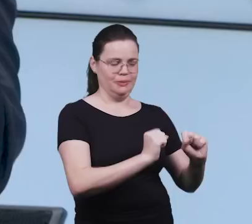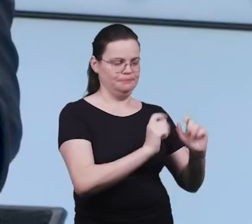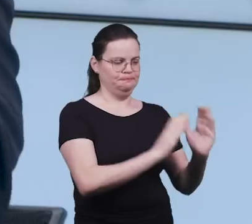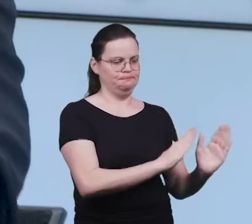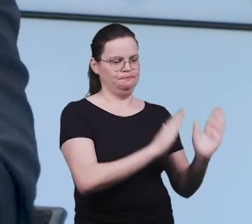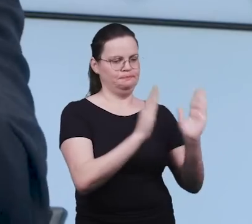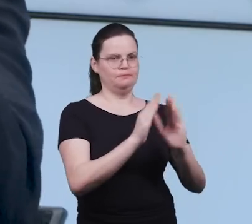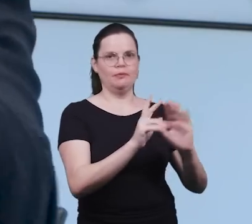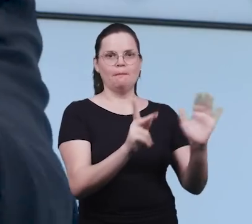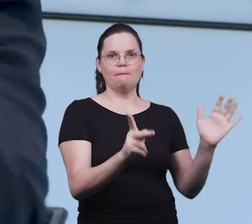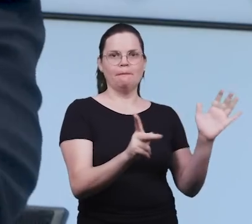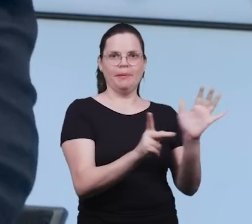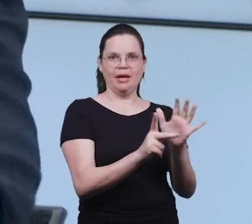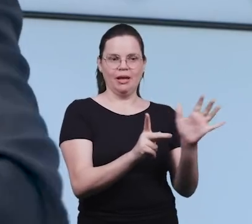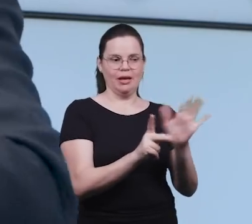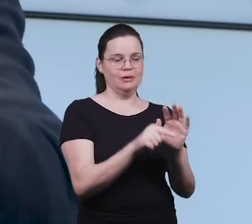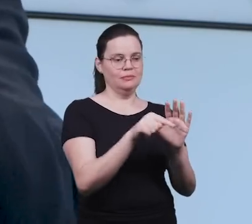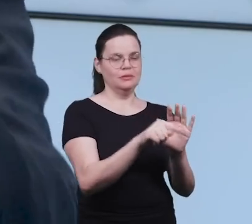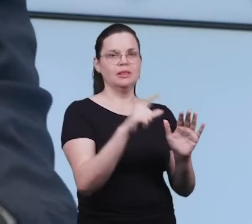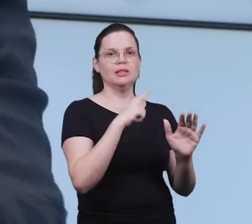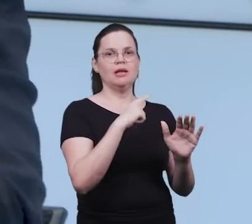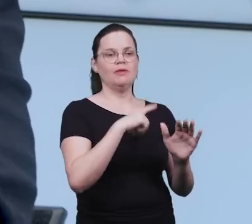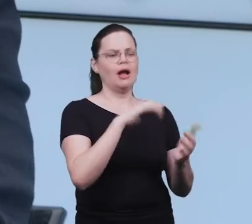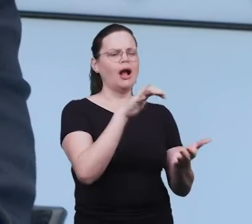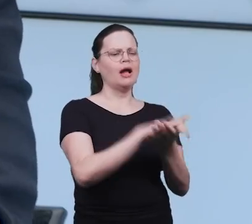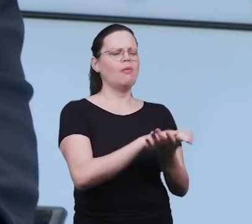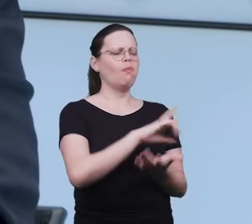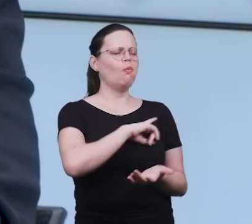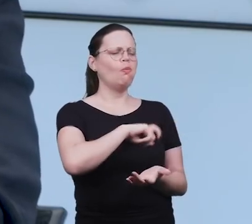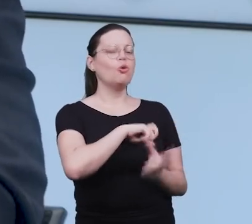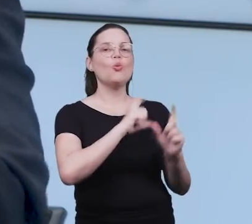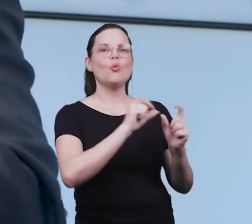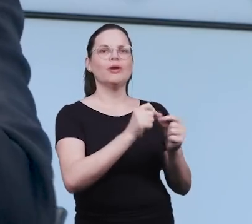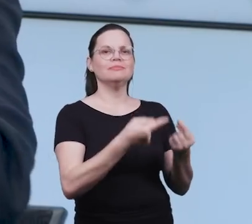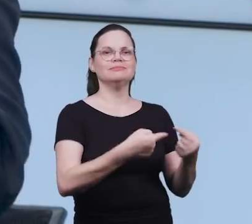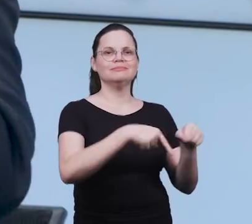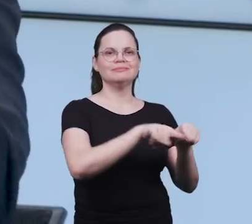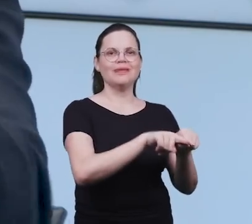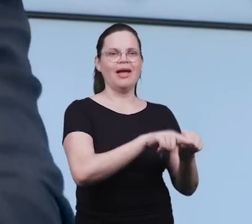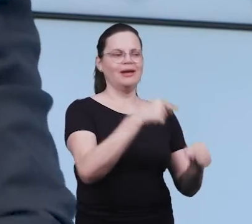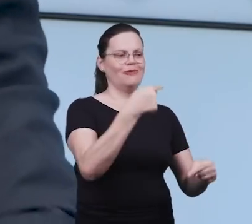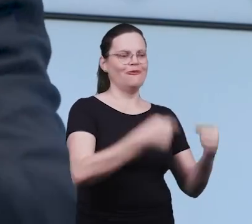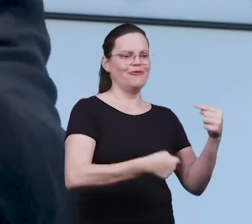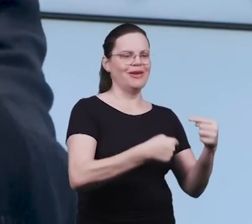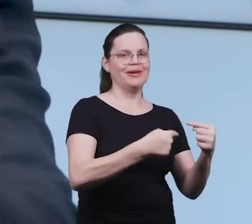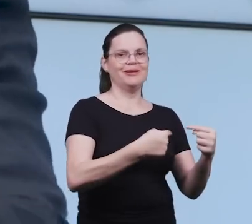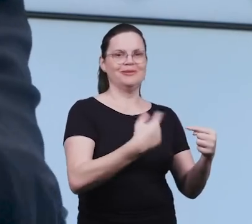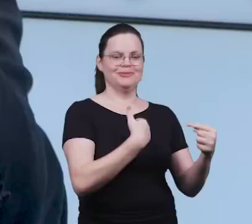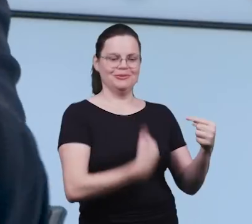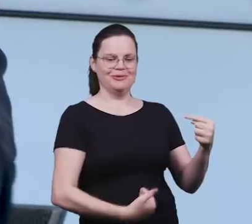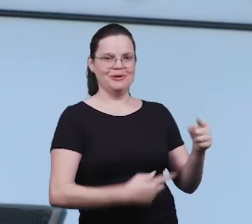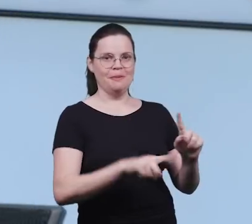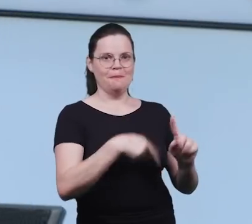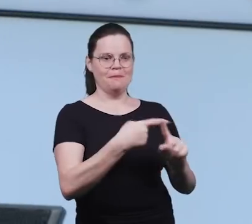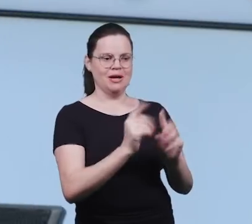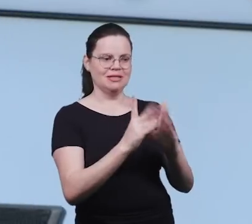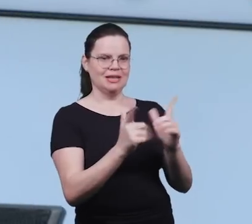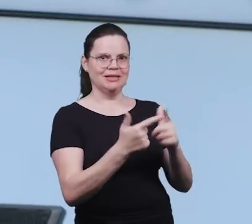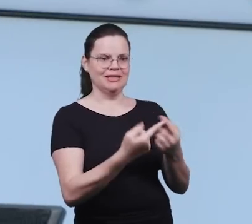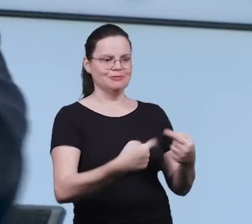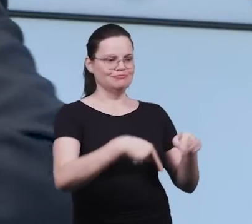casamento, que deu ali um casamento pervertido entre o Estado e a igreja. Então nós vemos que isso aconteceu de fato, e está ali o